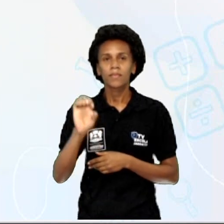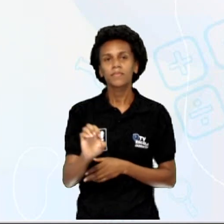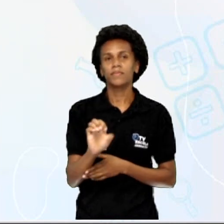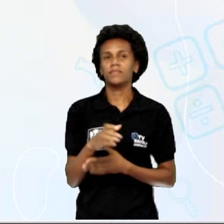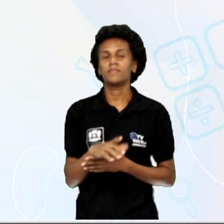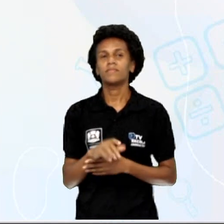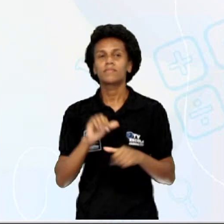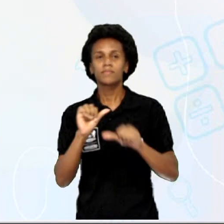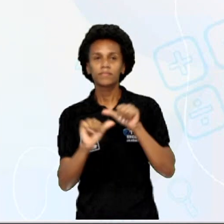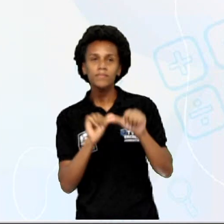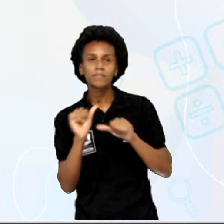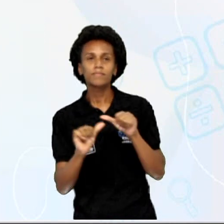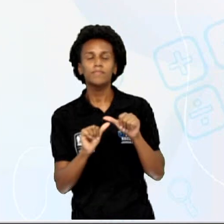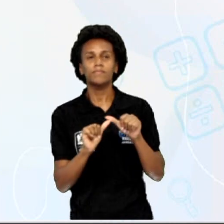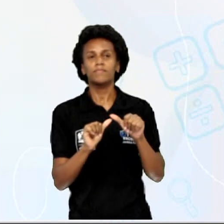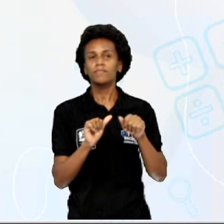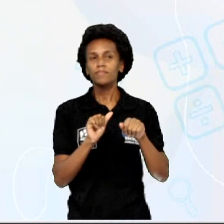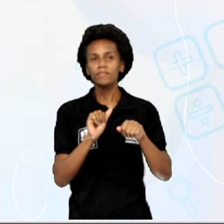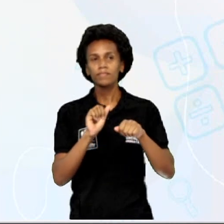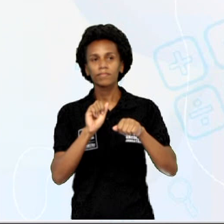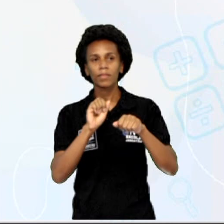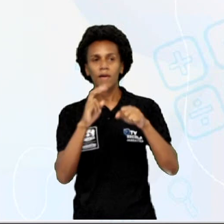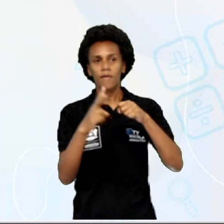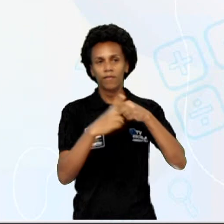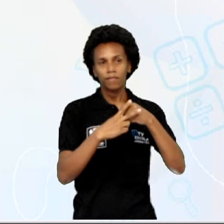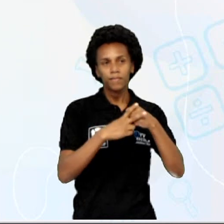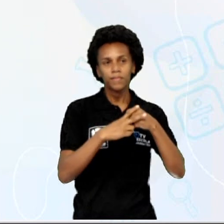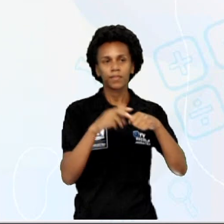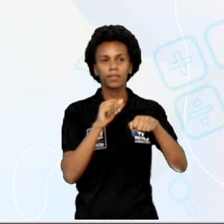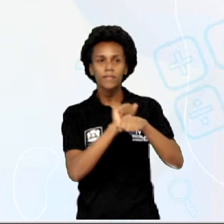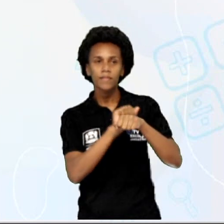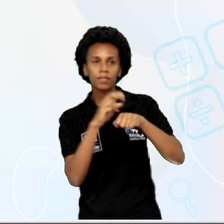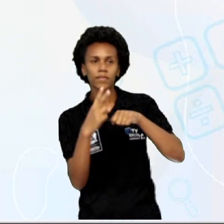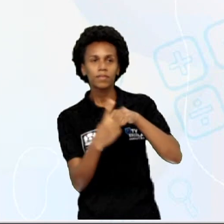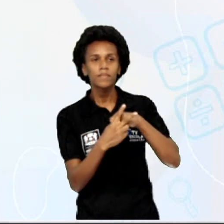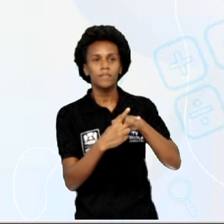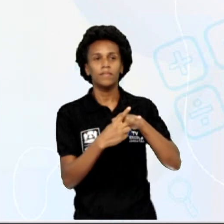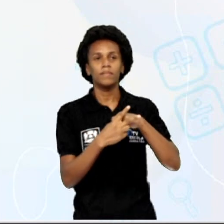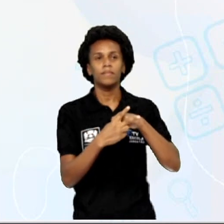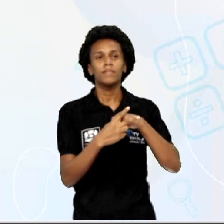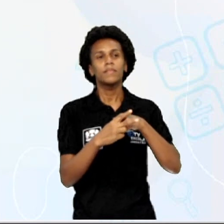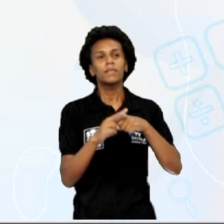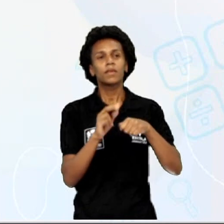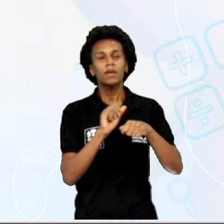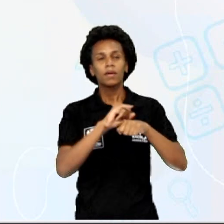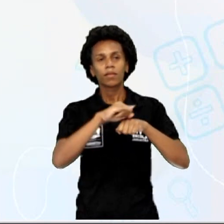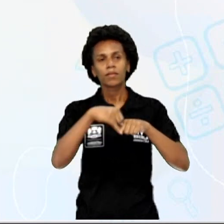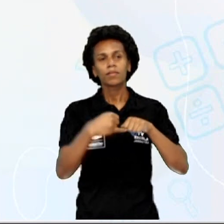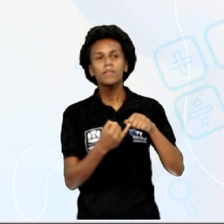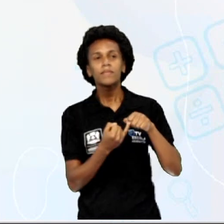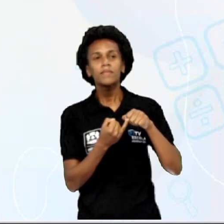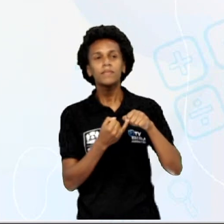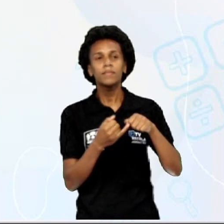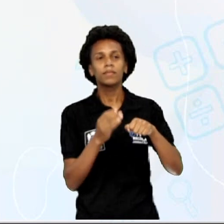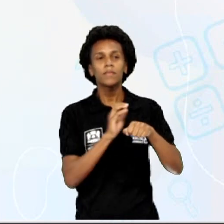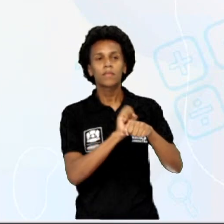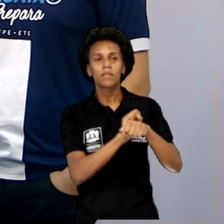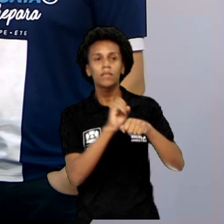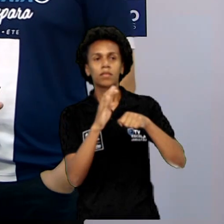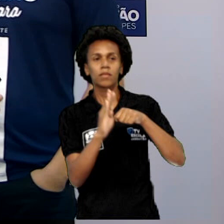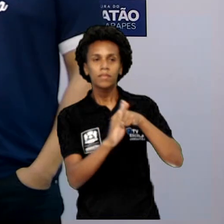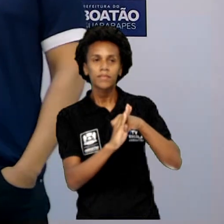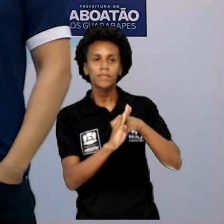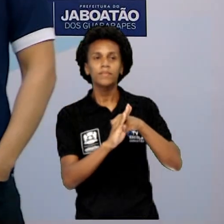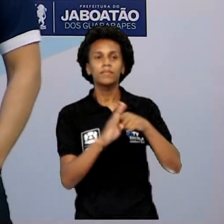advérbio, adjetivo, substantivo ou conjunção. Bom, pessoal, a esposa do infeliz, a gente encontra